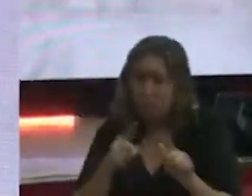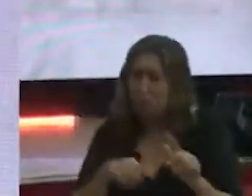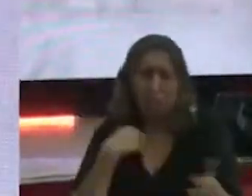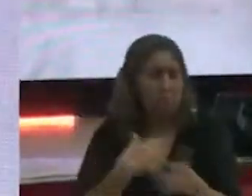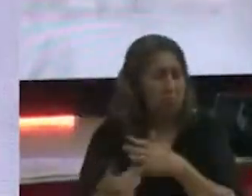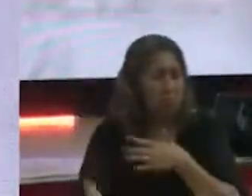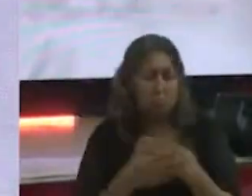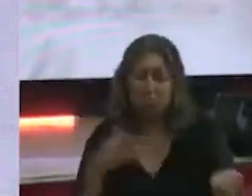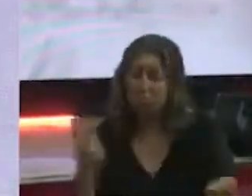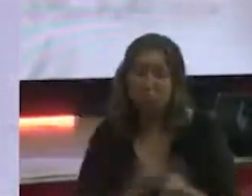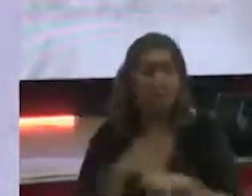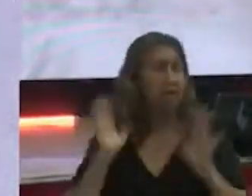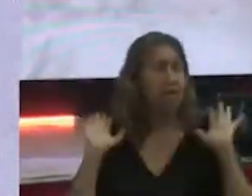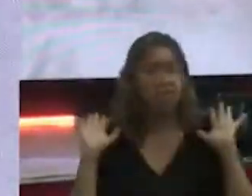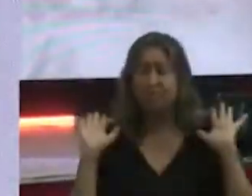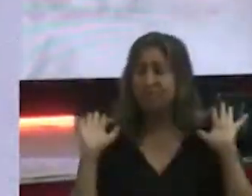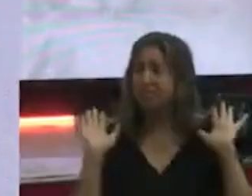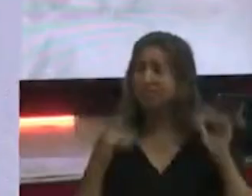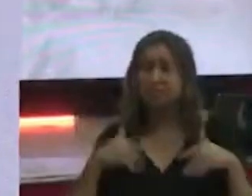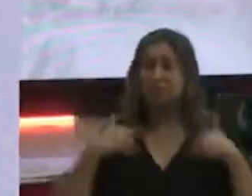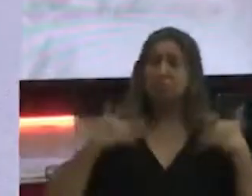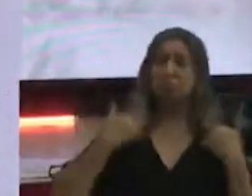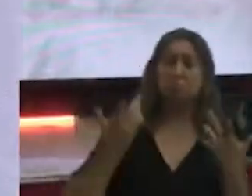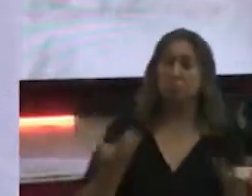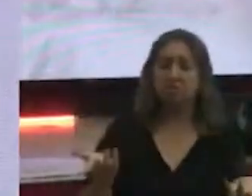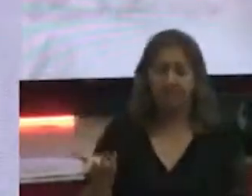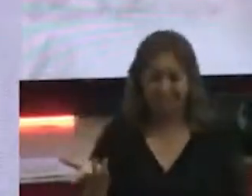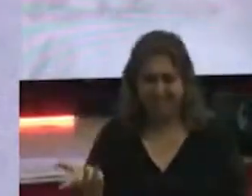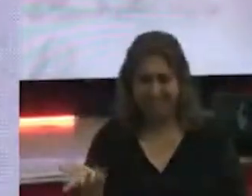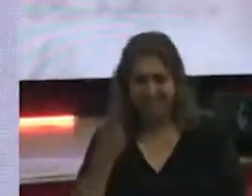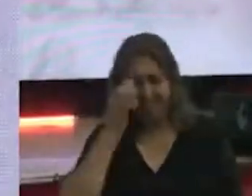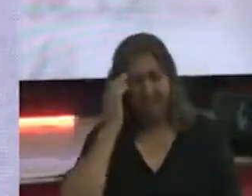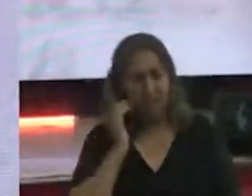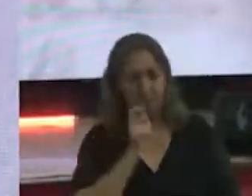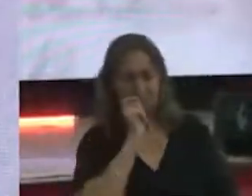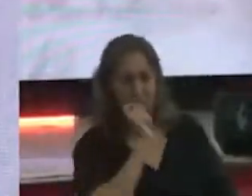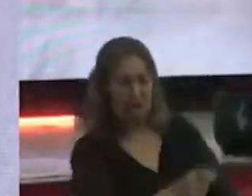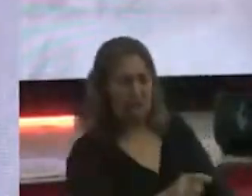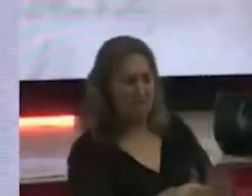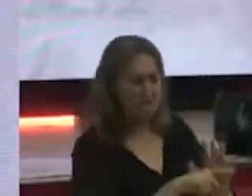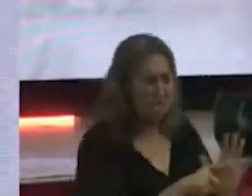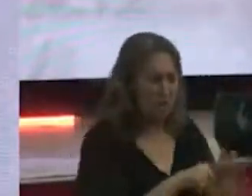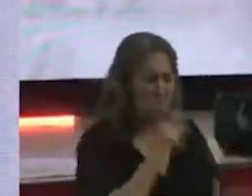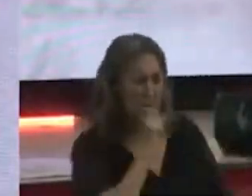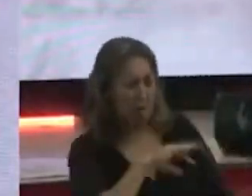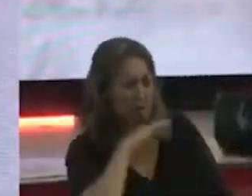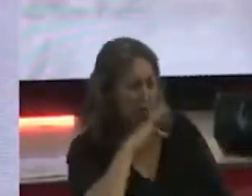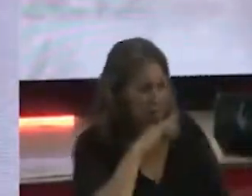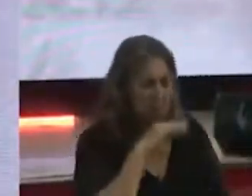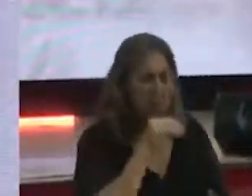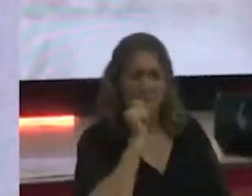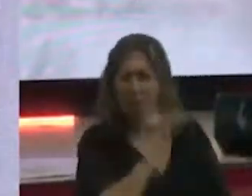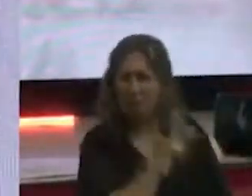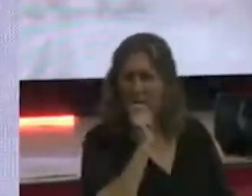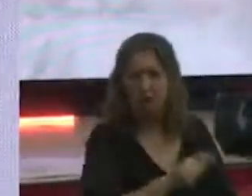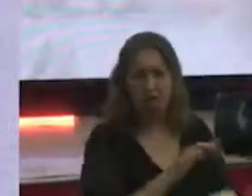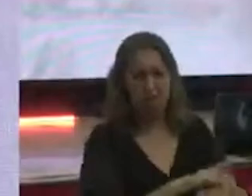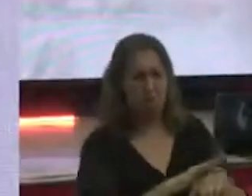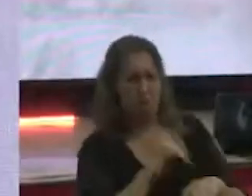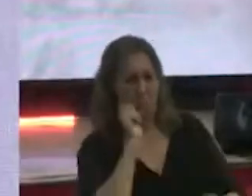quem é cheio do espírito santo não vive dizendo palavras nocivas palavras